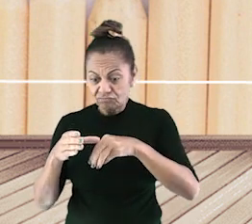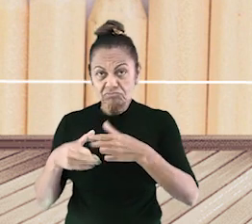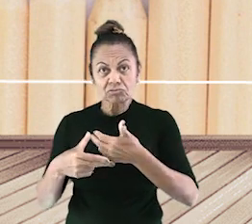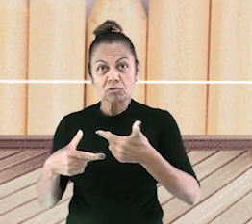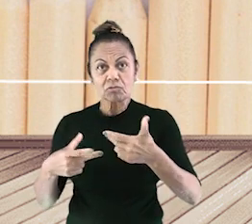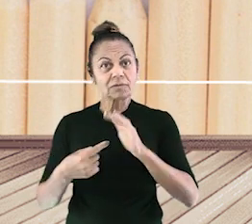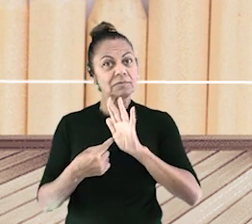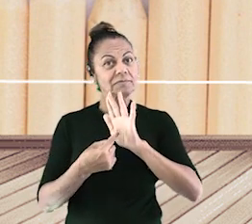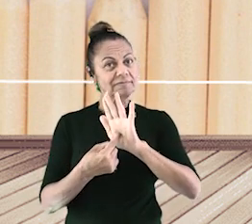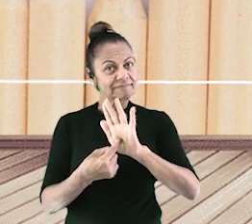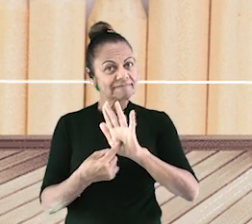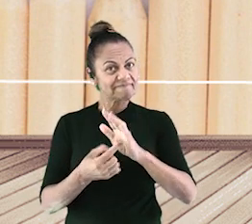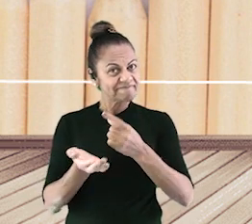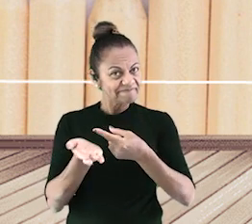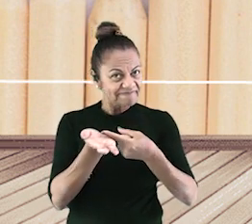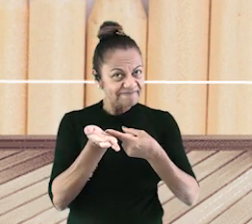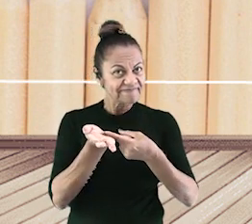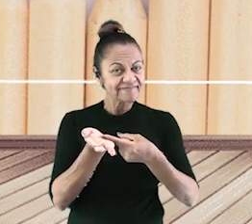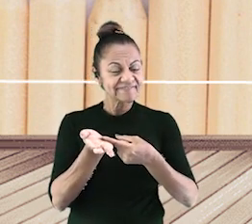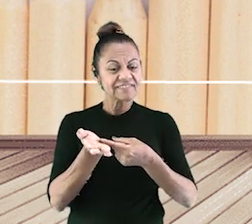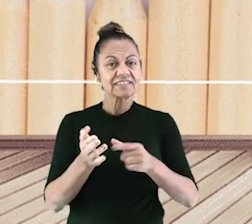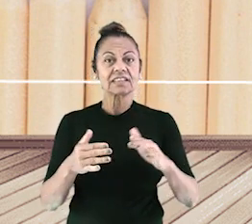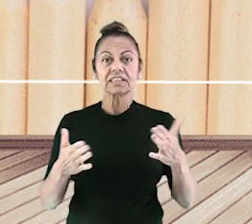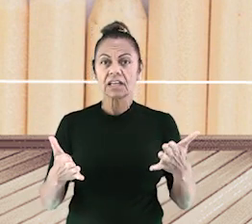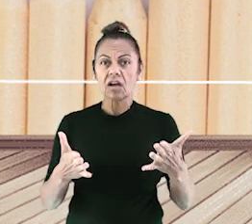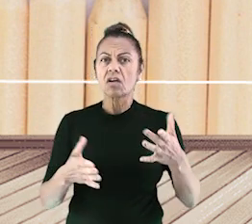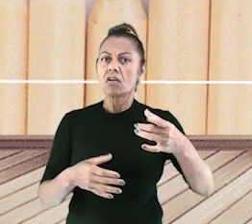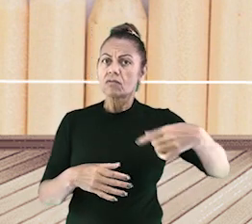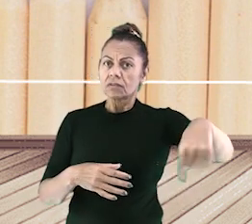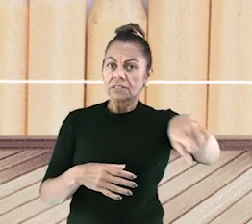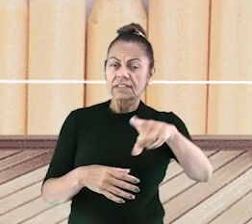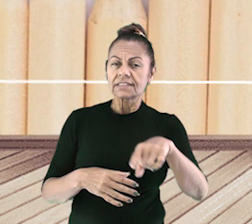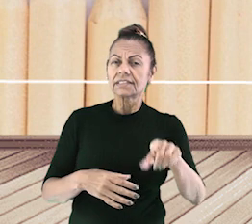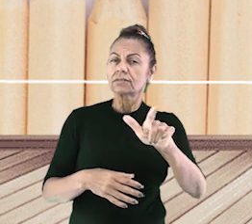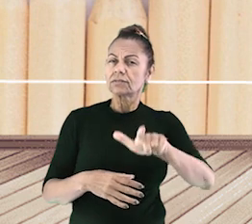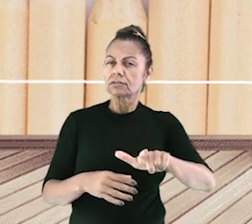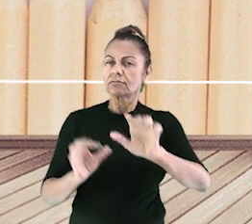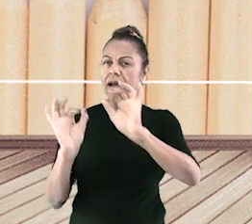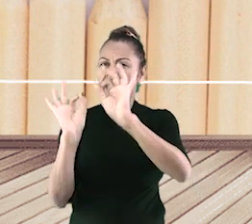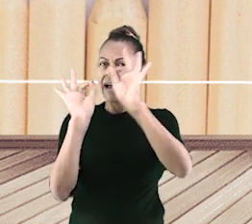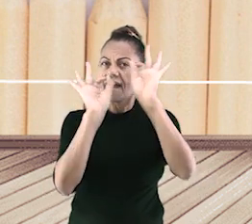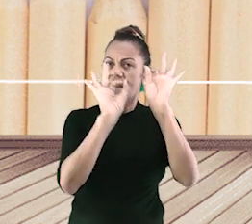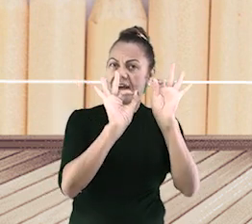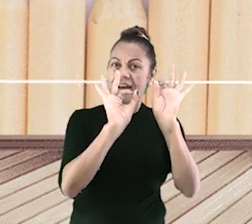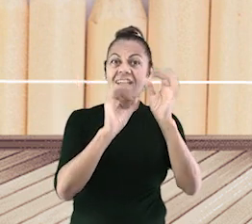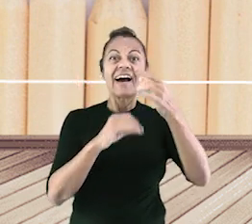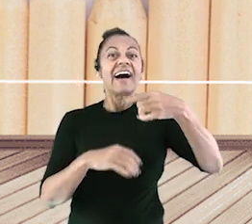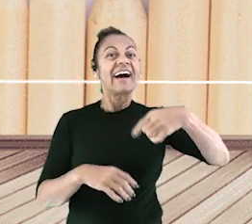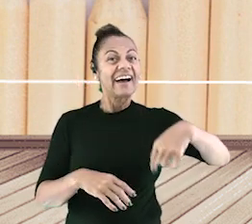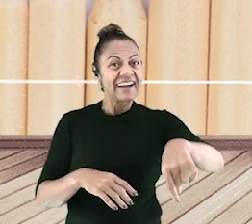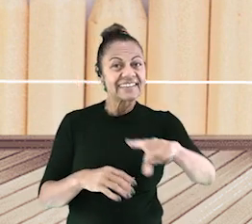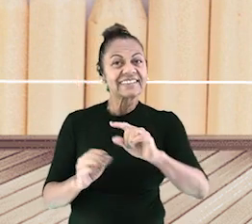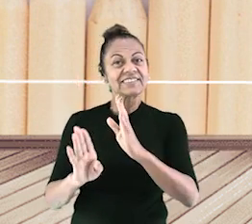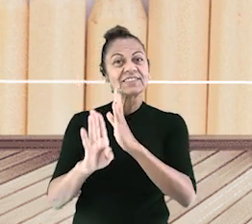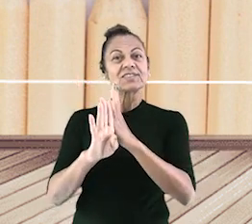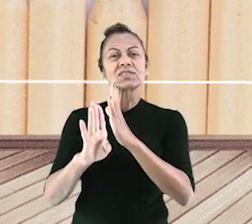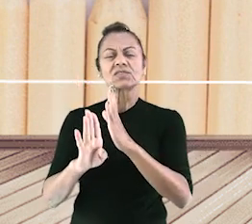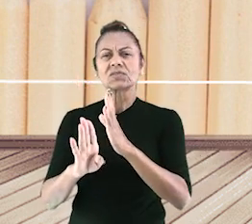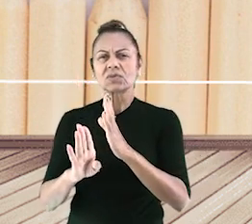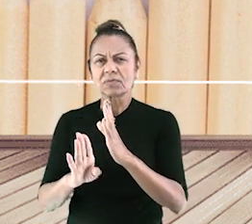Ah, fiquem aqui comigo, porque vocês irão descobrir o que é e pra que vai